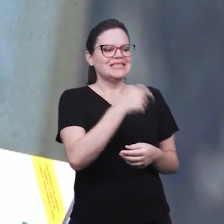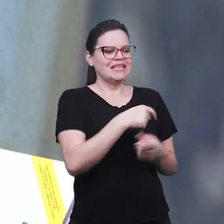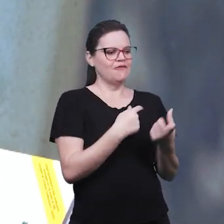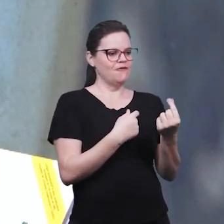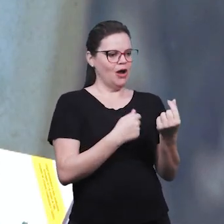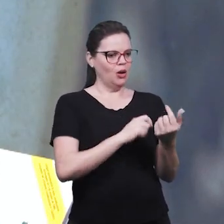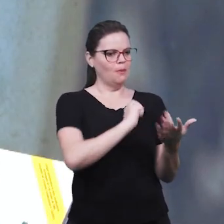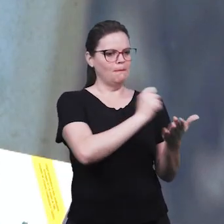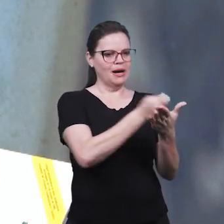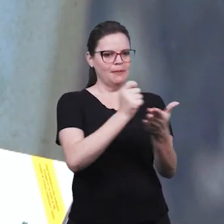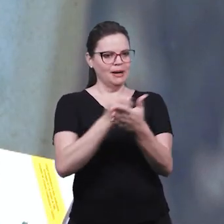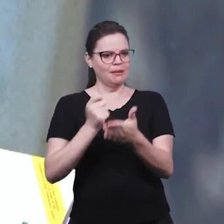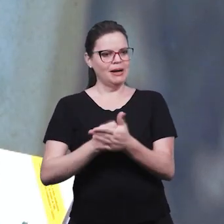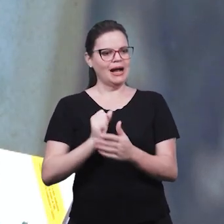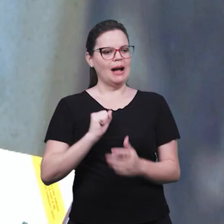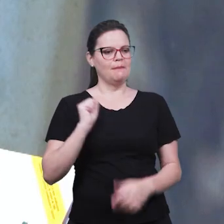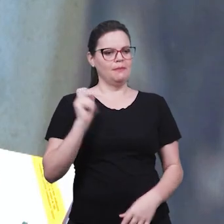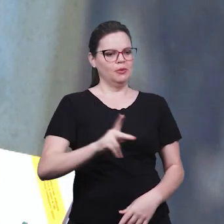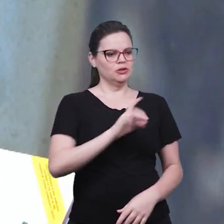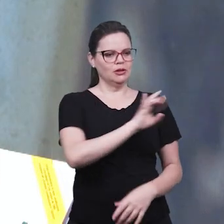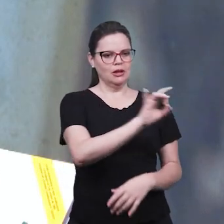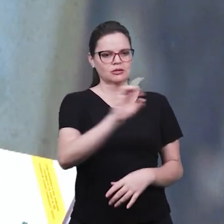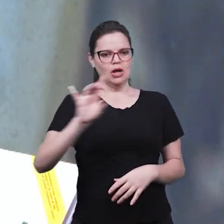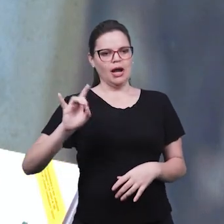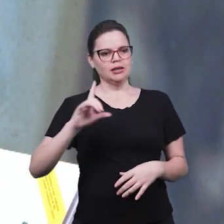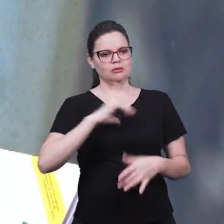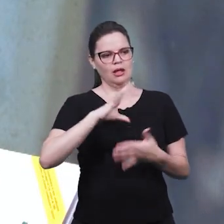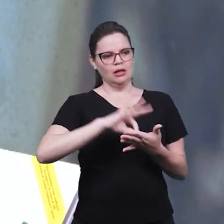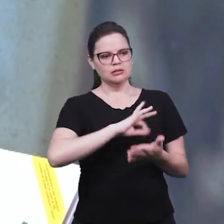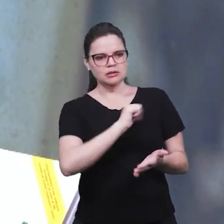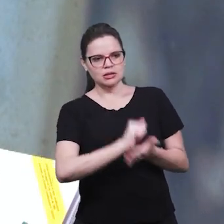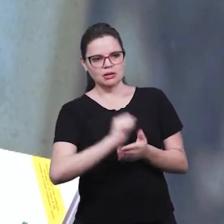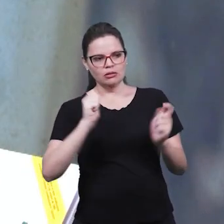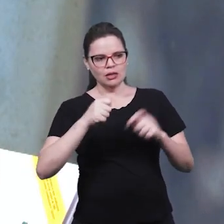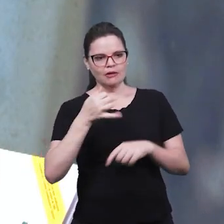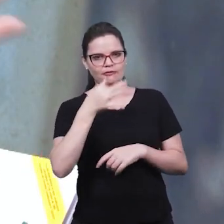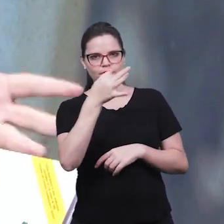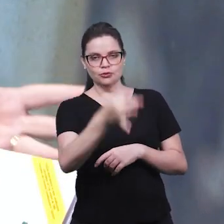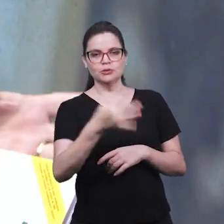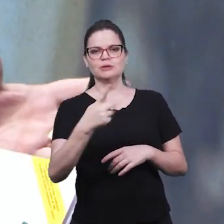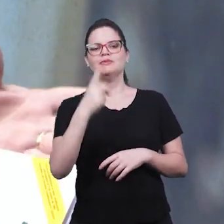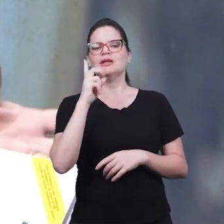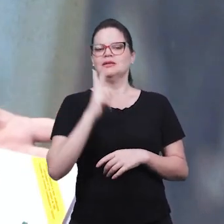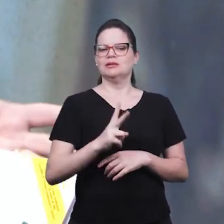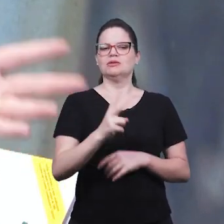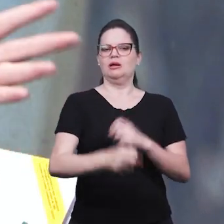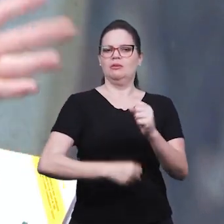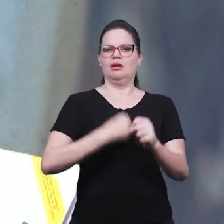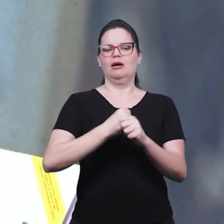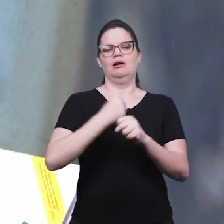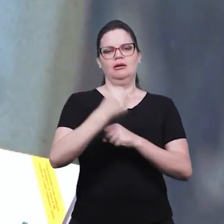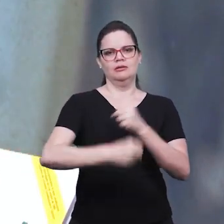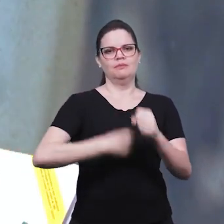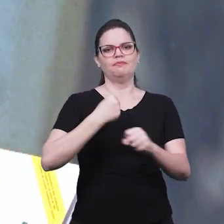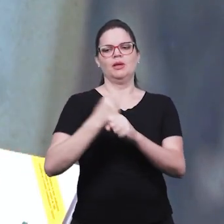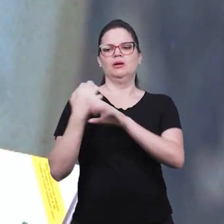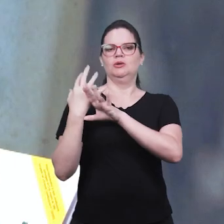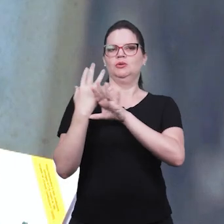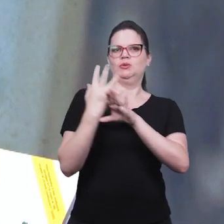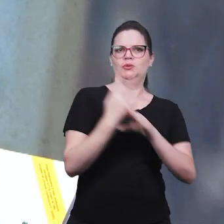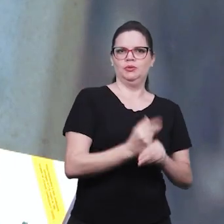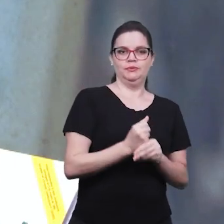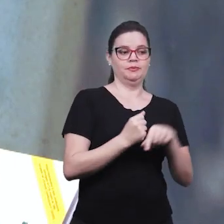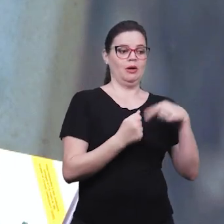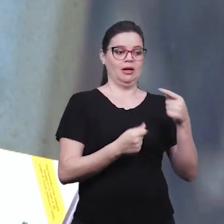e os benefícios futuros. Então, anualmente é feito esse valor. Então, a reforma da Previdência ainda não foi efetuada ainda